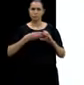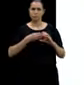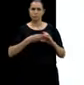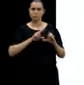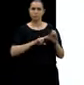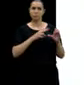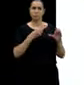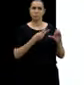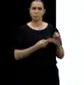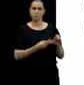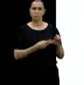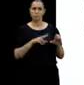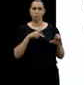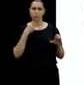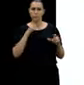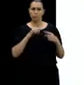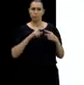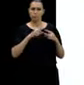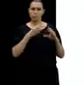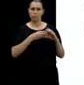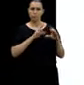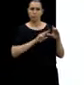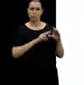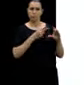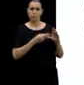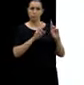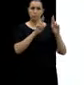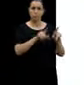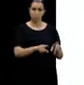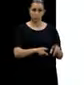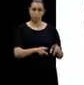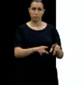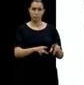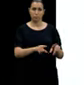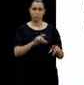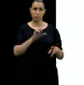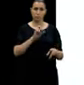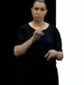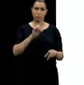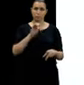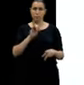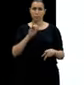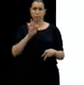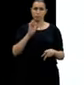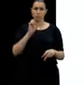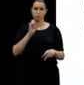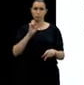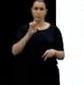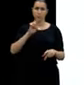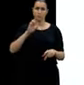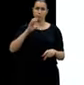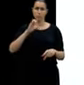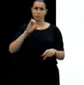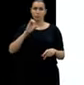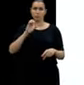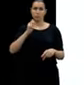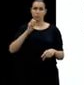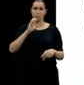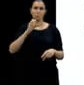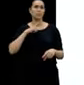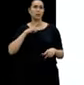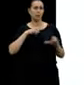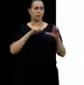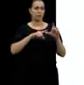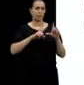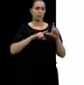células-tronco. Falando em células-tronco, lembrem, diferenciação. Qual é a alternativa que fala sobre isso? Letra